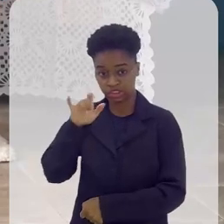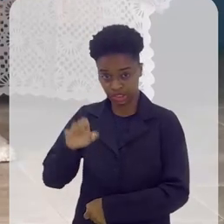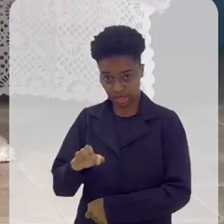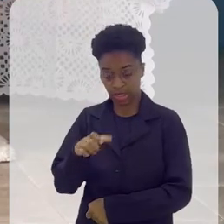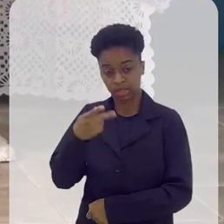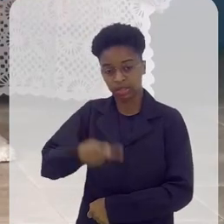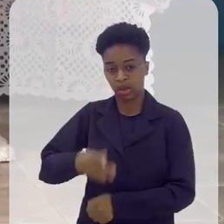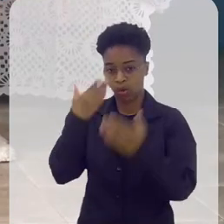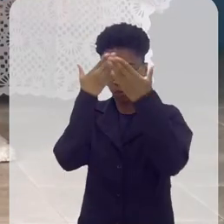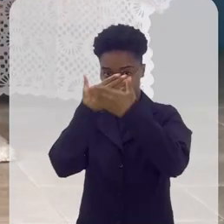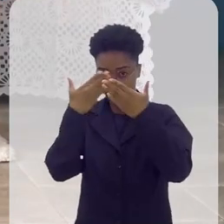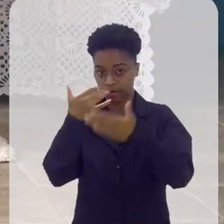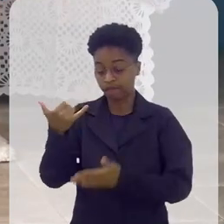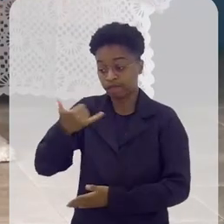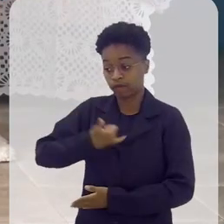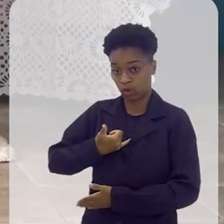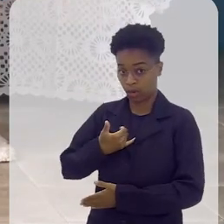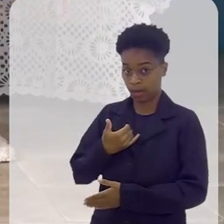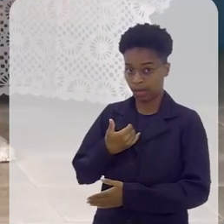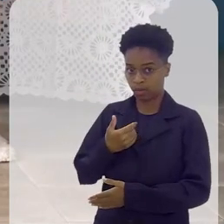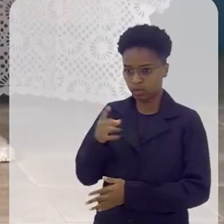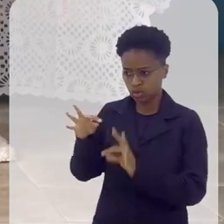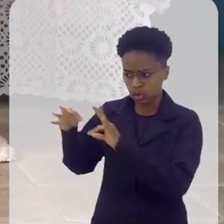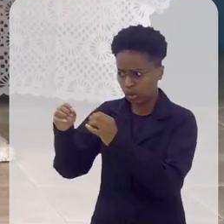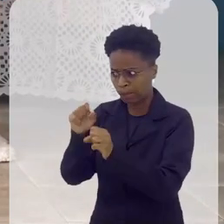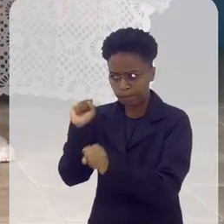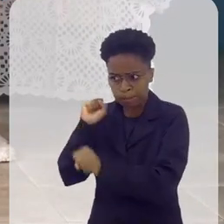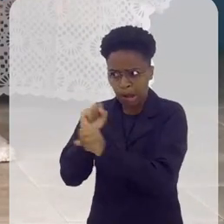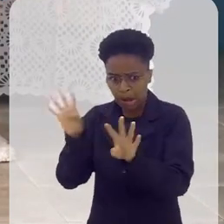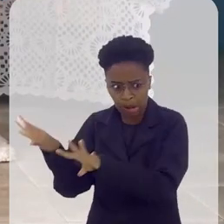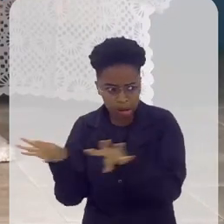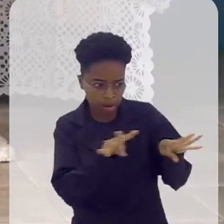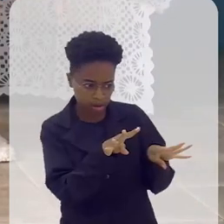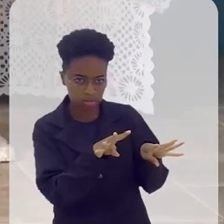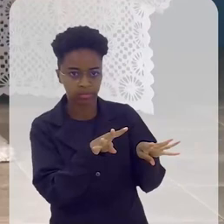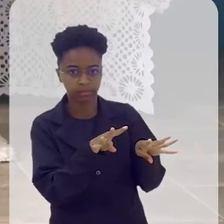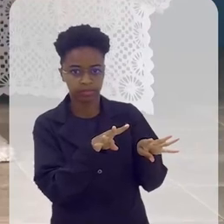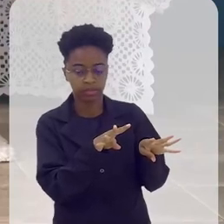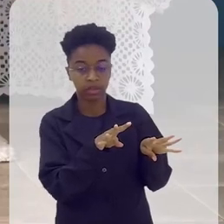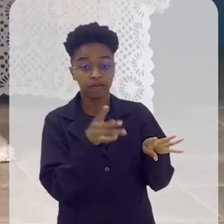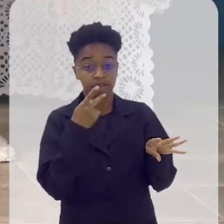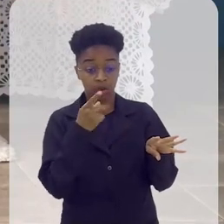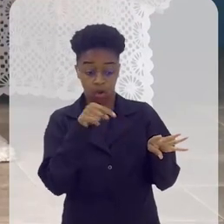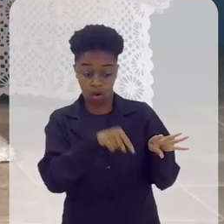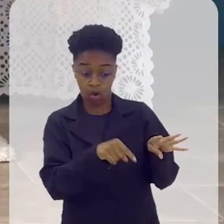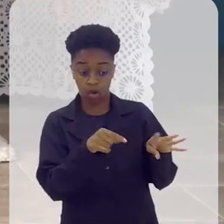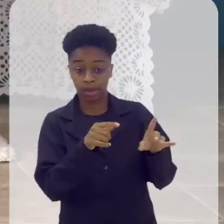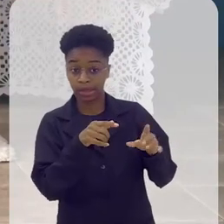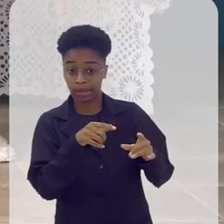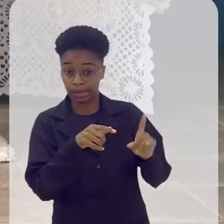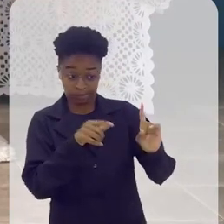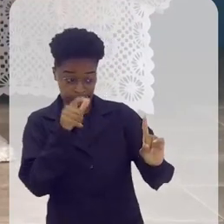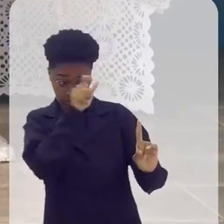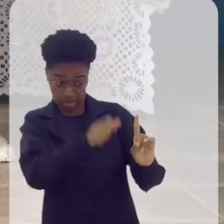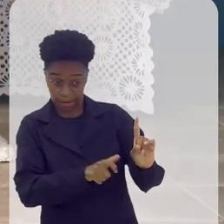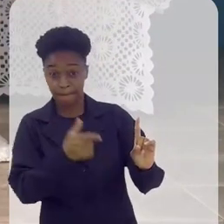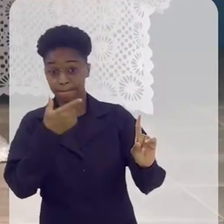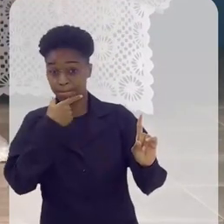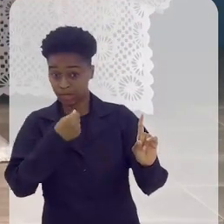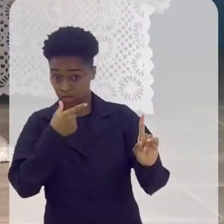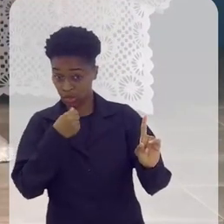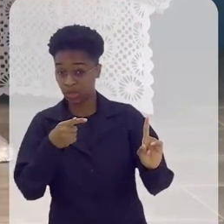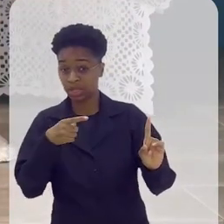ele disse assim, parou a sessão, o ritual, disse assim, olha, esse menino tem uma estrela,